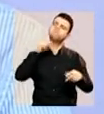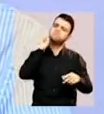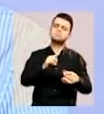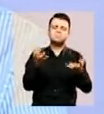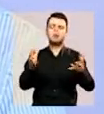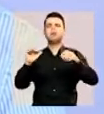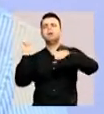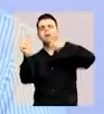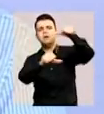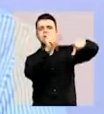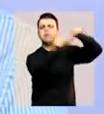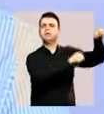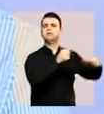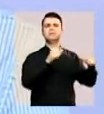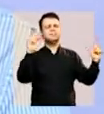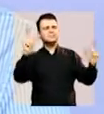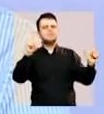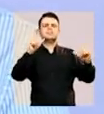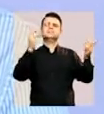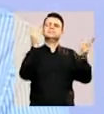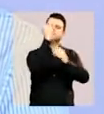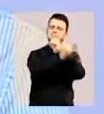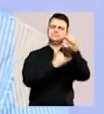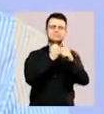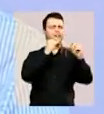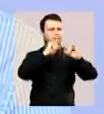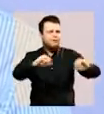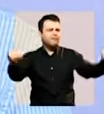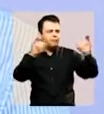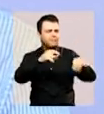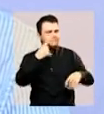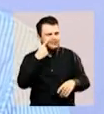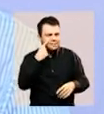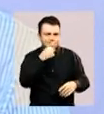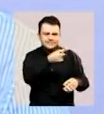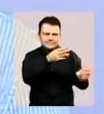eu vejo noticiário ou a gente vê coisas